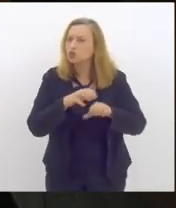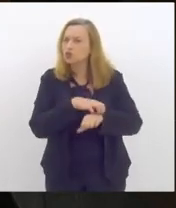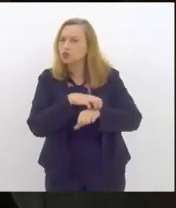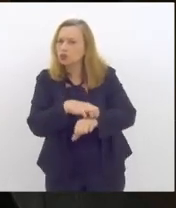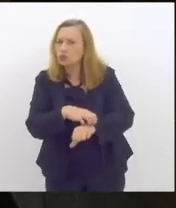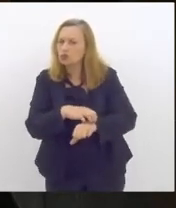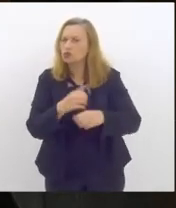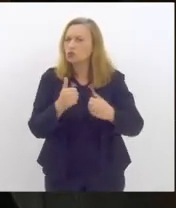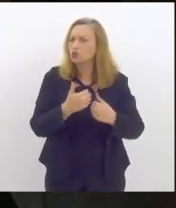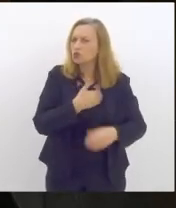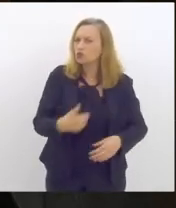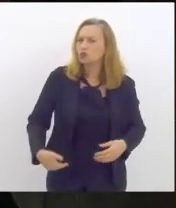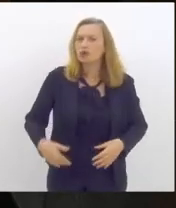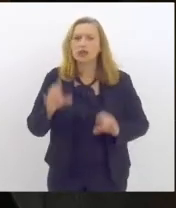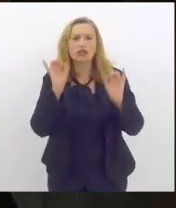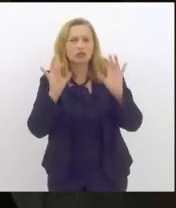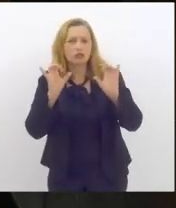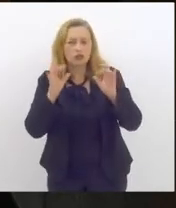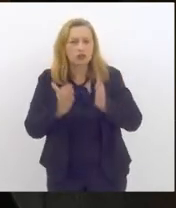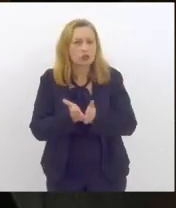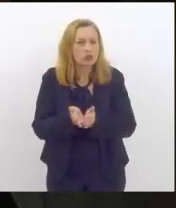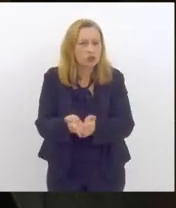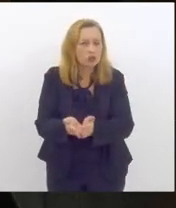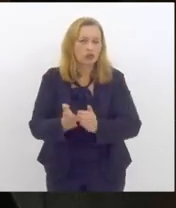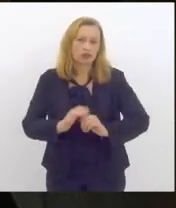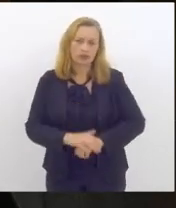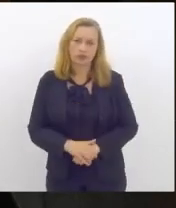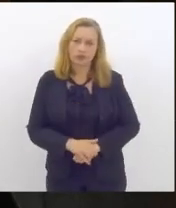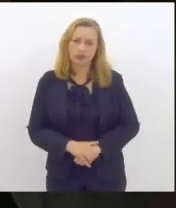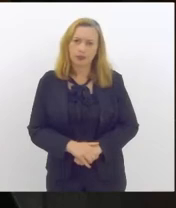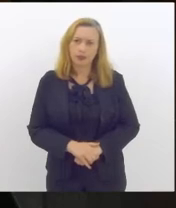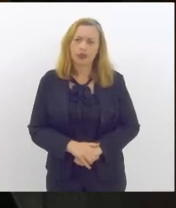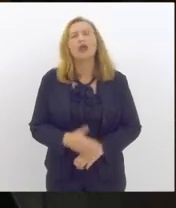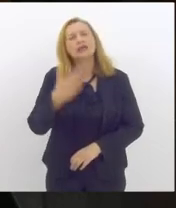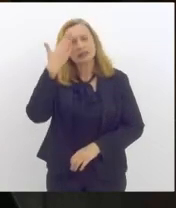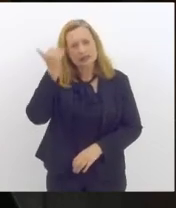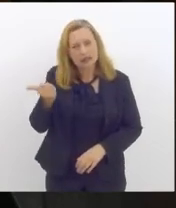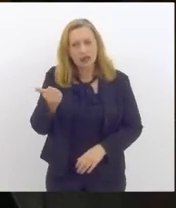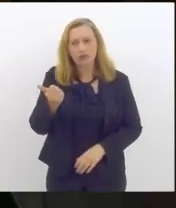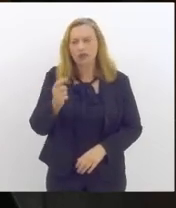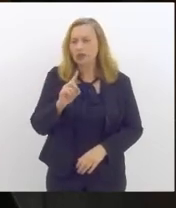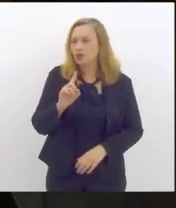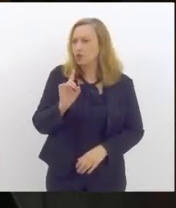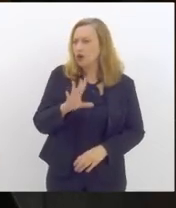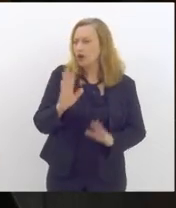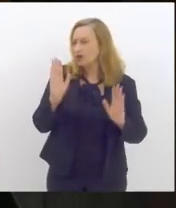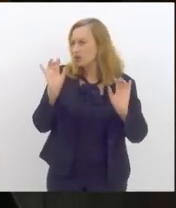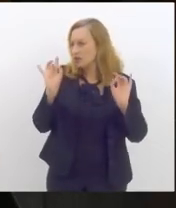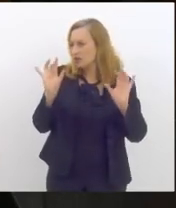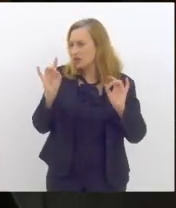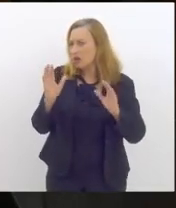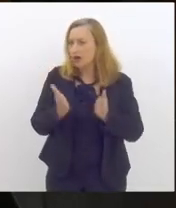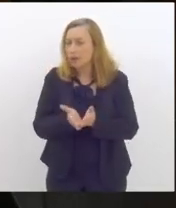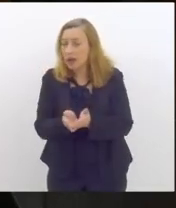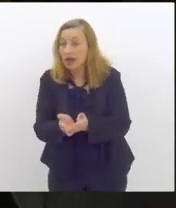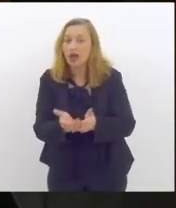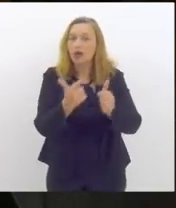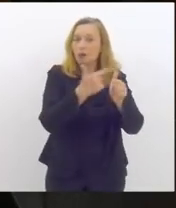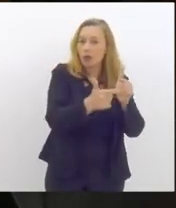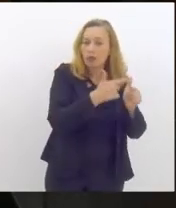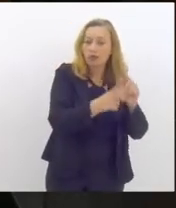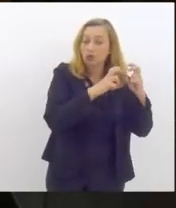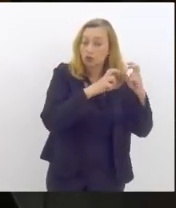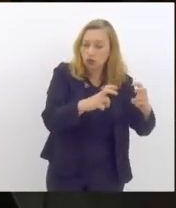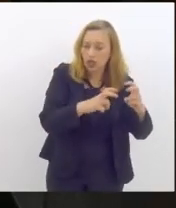transportes públicos especialmente com transporte de barcos a gente sabe que não é privilégio das marcas é problema no